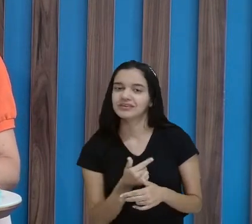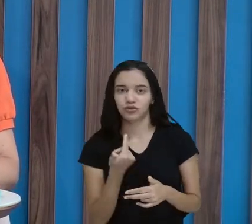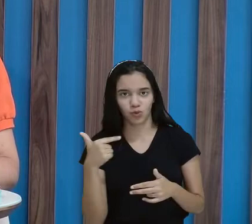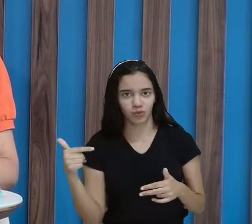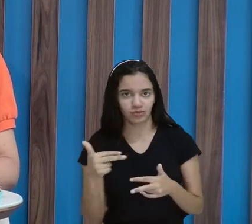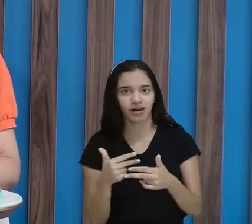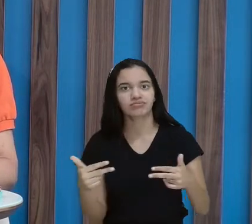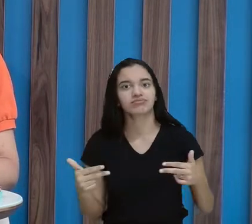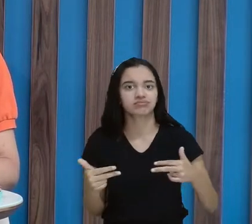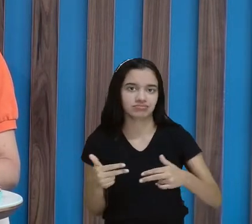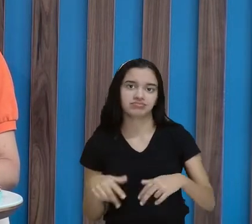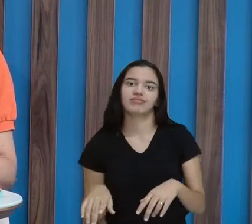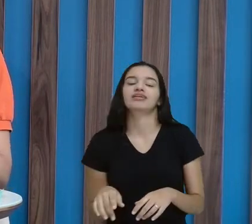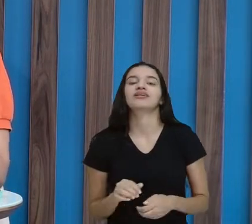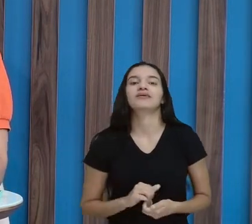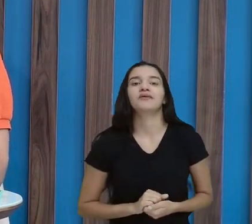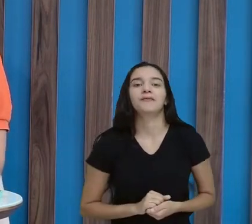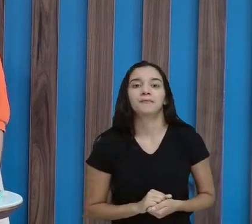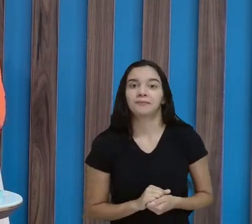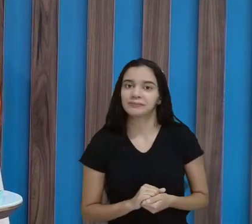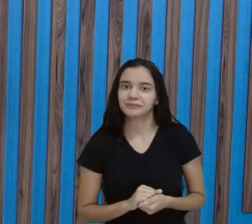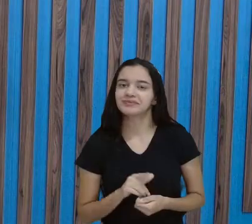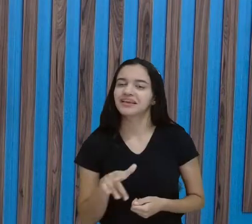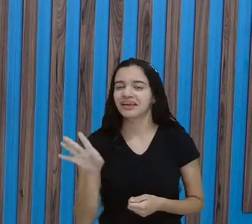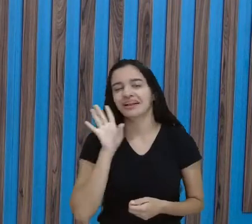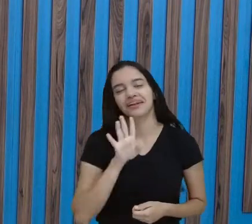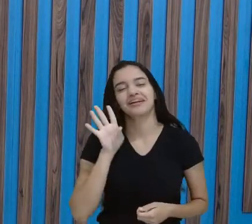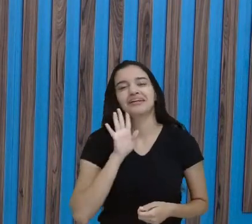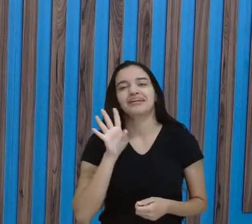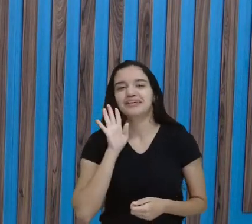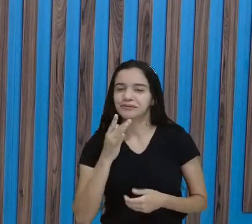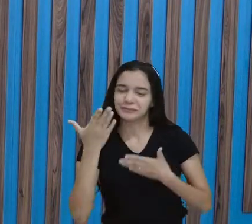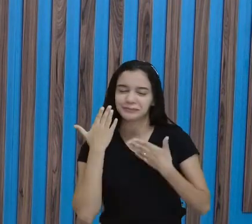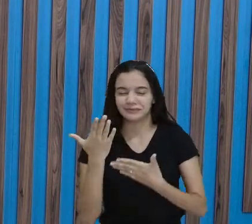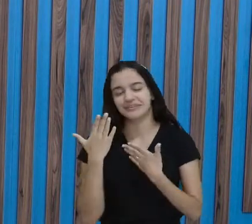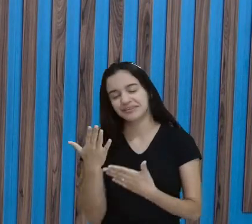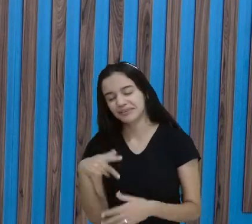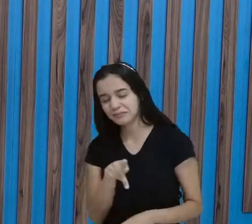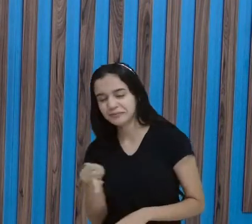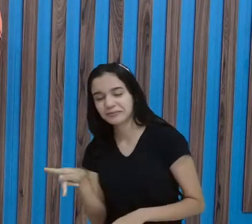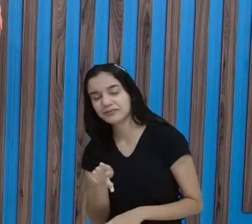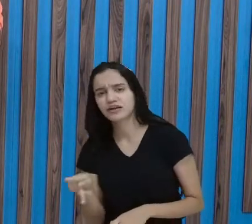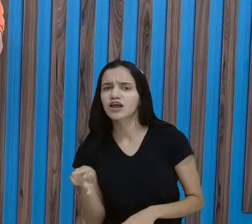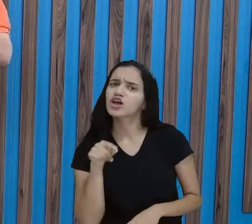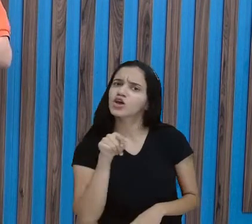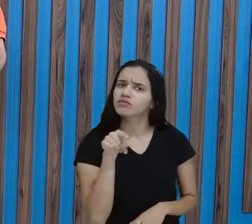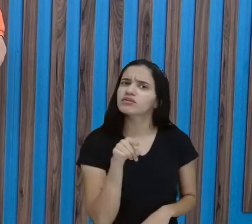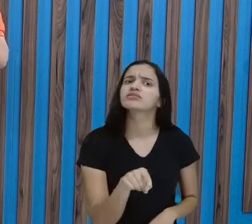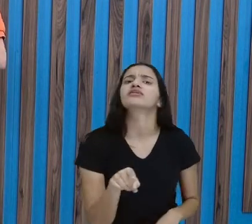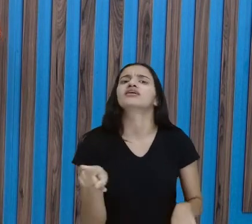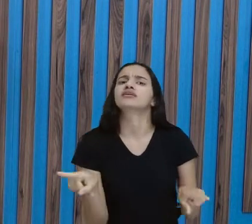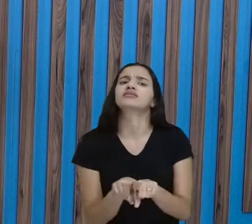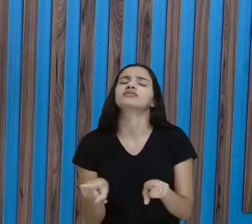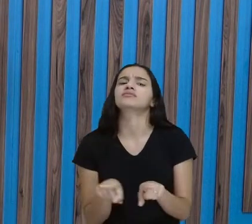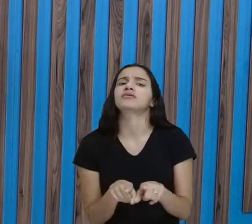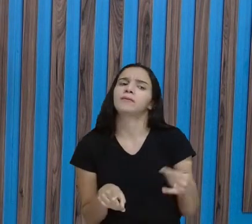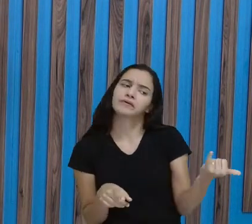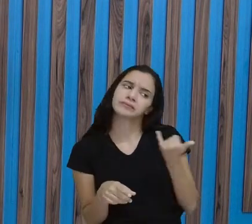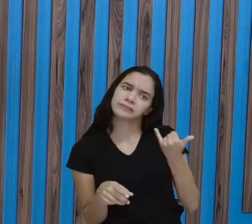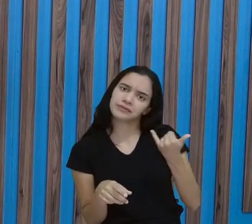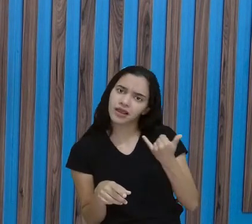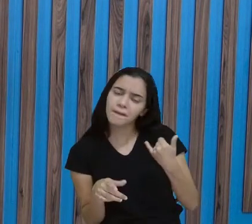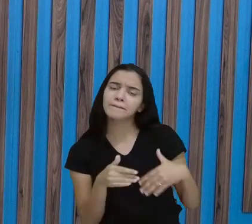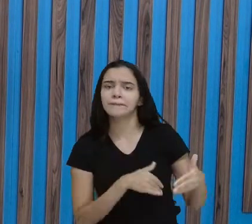né, além de só casas. Isso, legal. Muito obrigada, professora. E vocês também podem contar para a gente aqui,